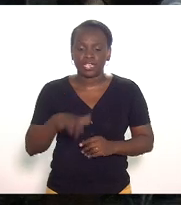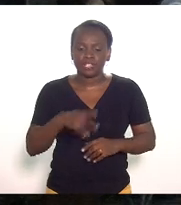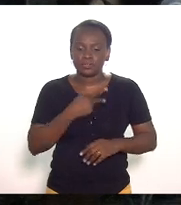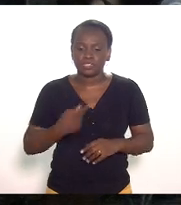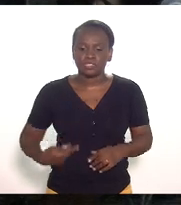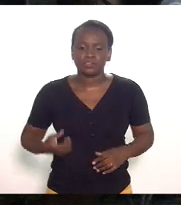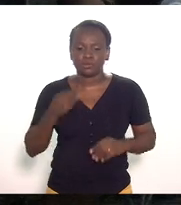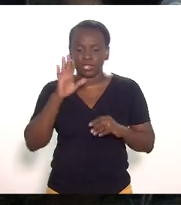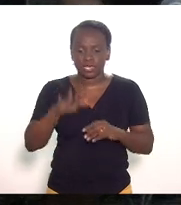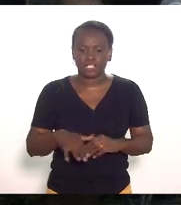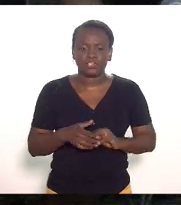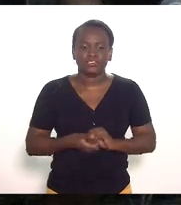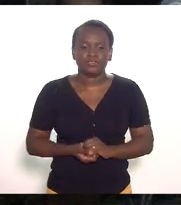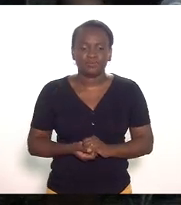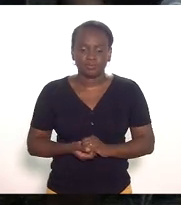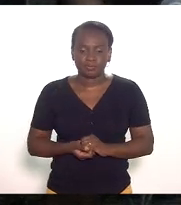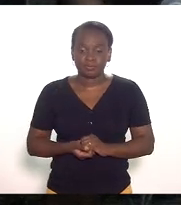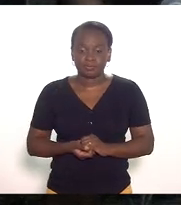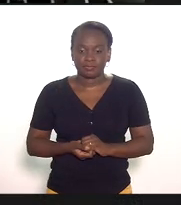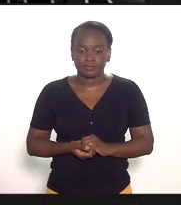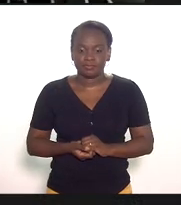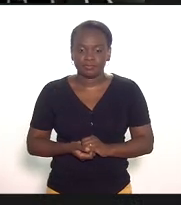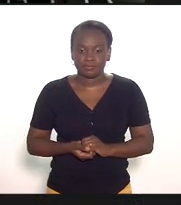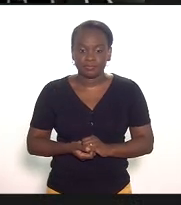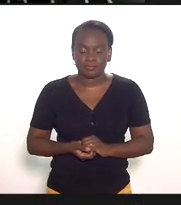obrigado. Tarde. Boa tarde.